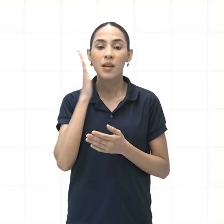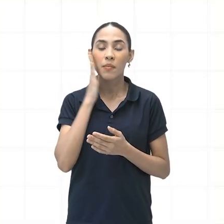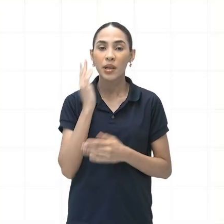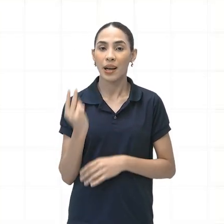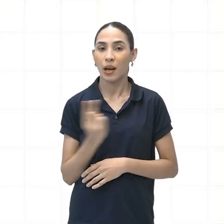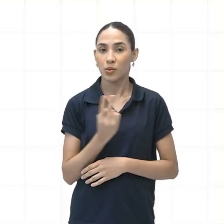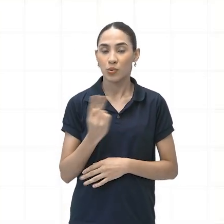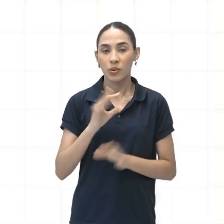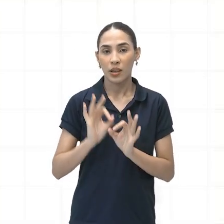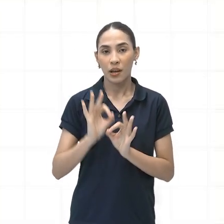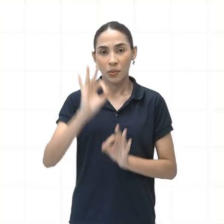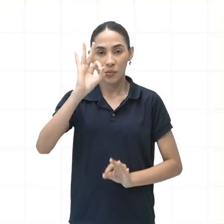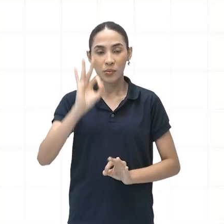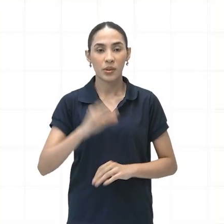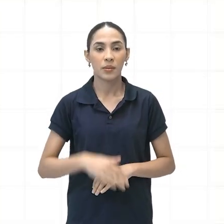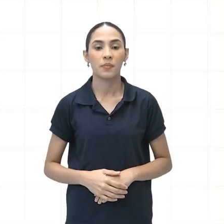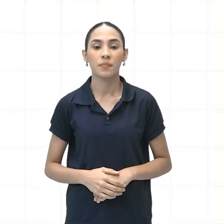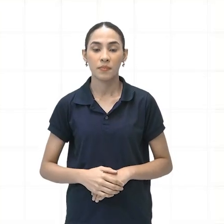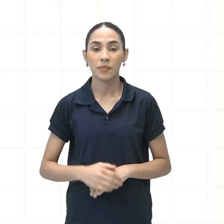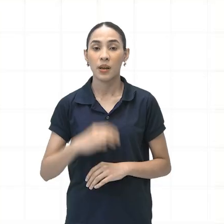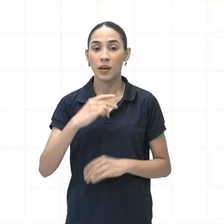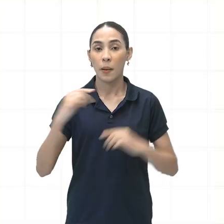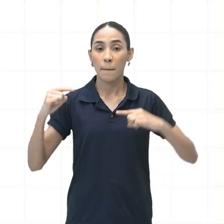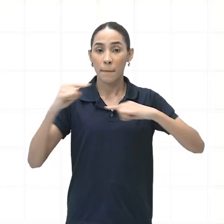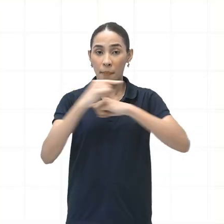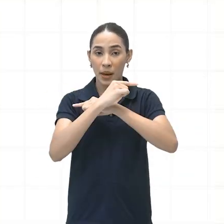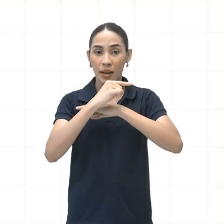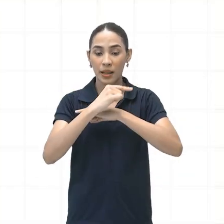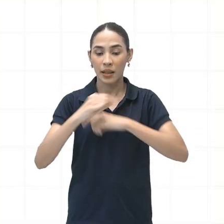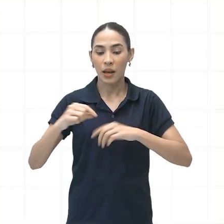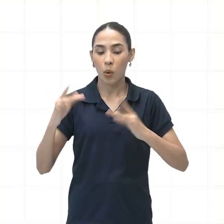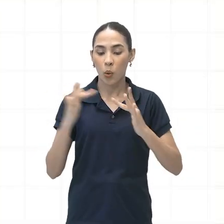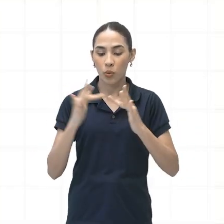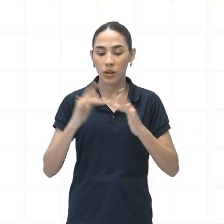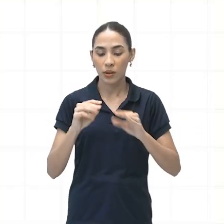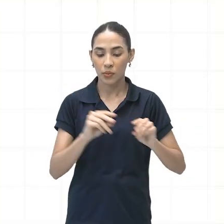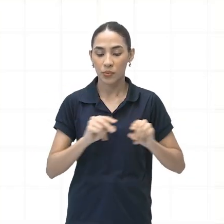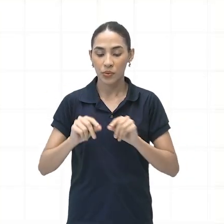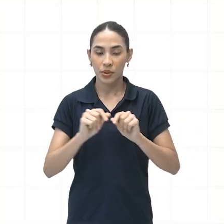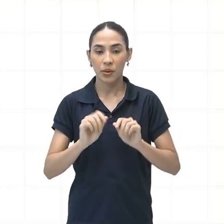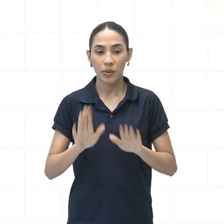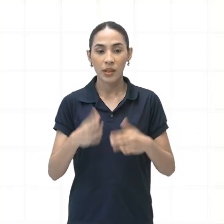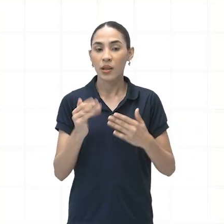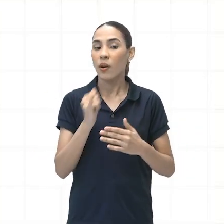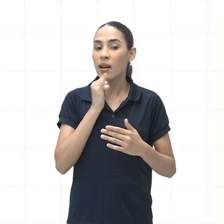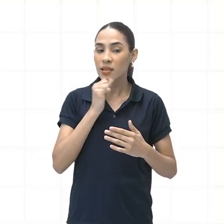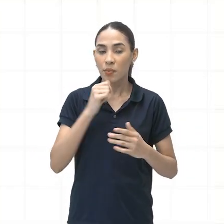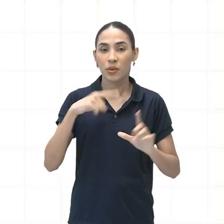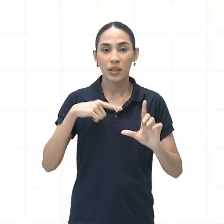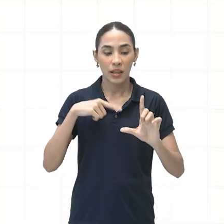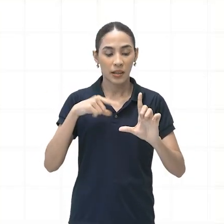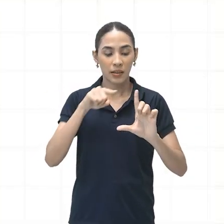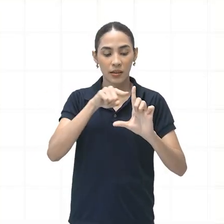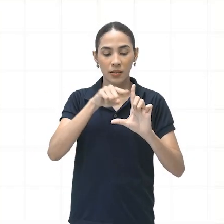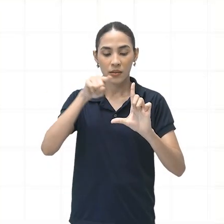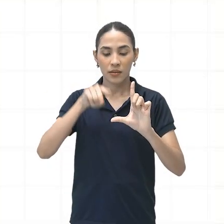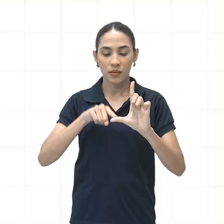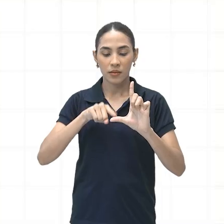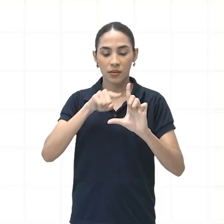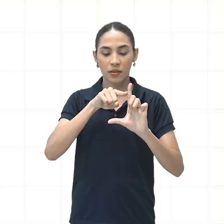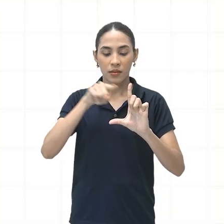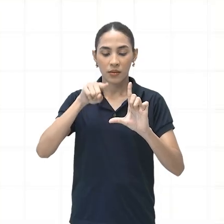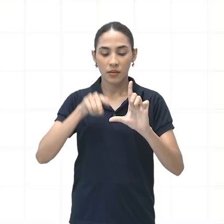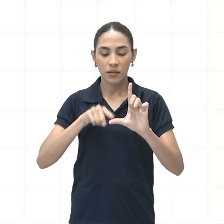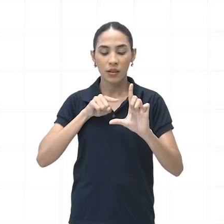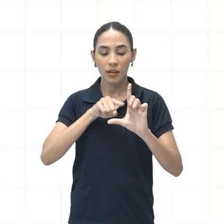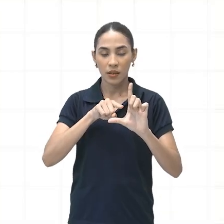duas alturas, elas estavam paralelas ao chão. Então, olha só, nós temos um ângulo que é